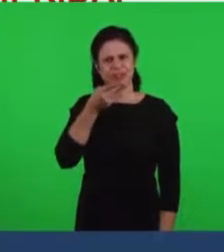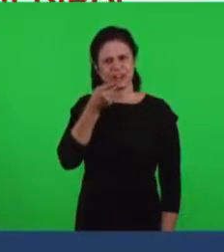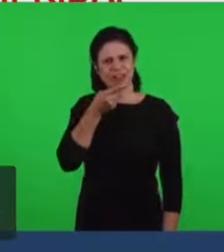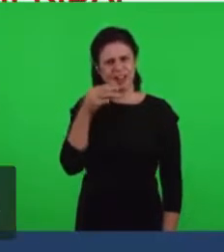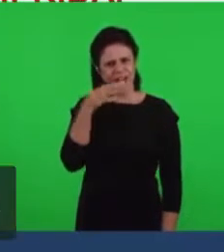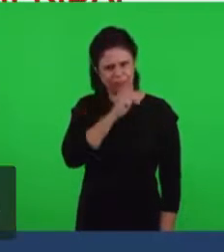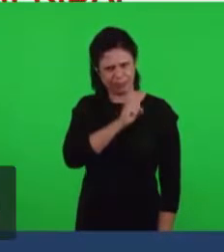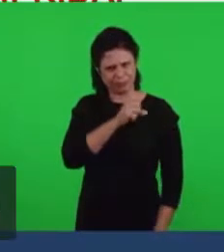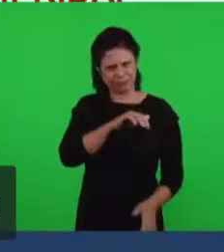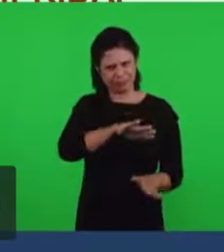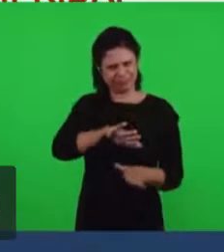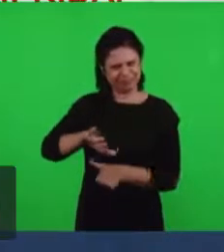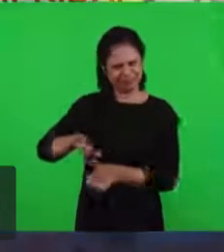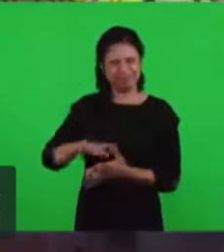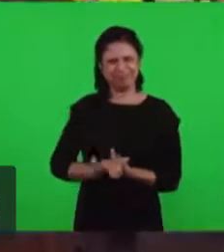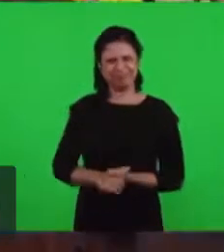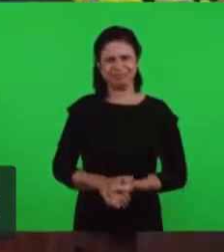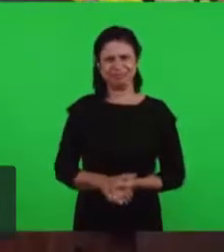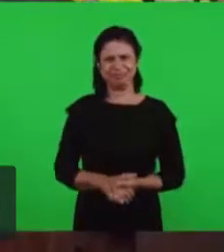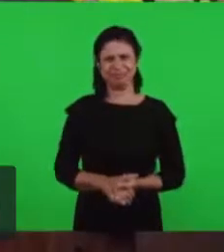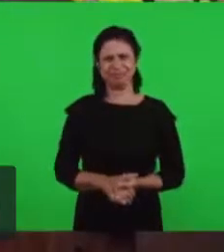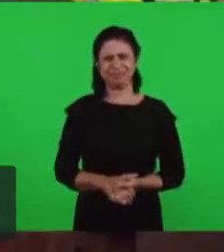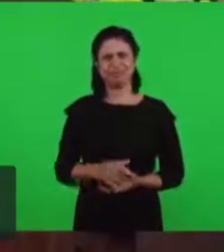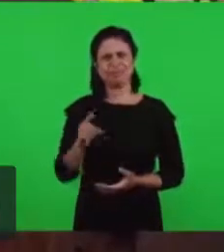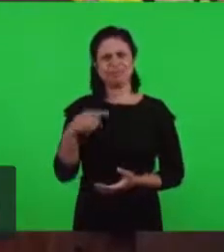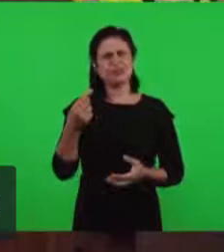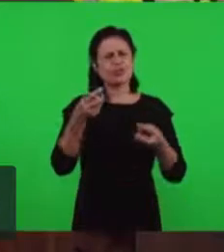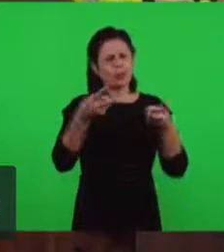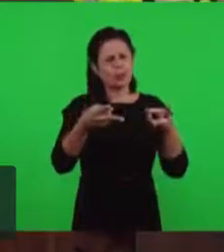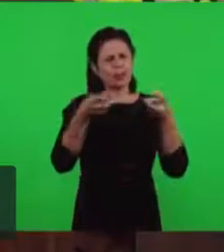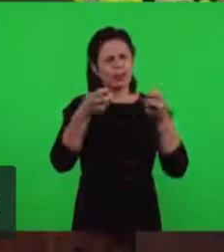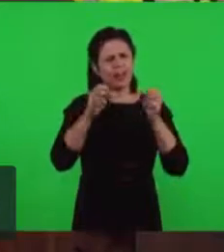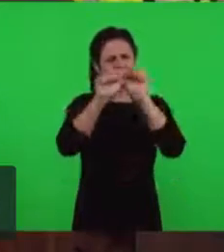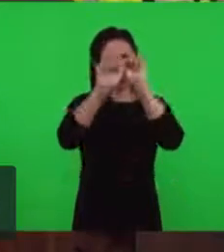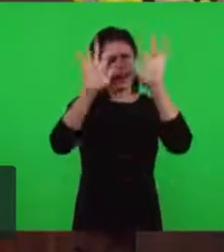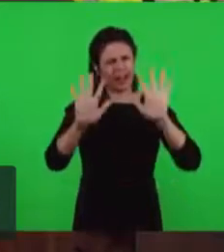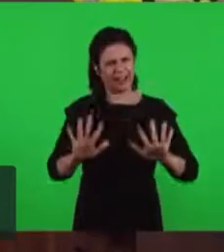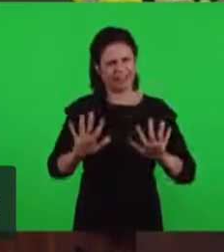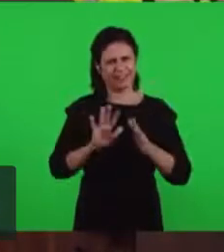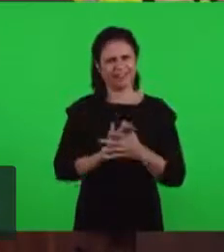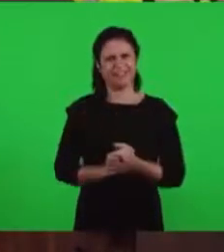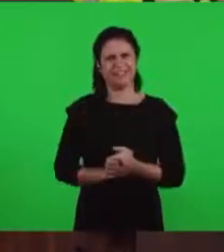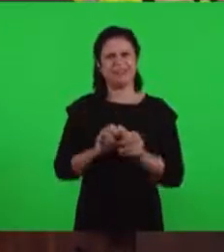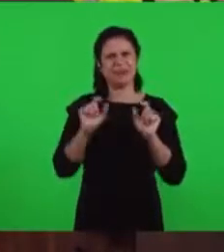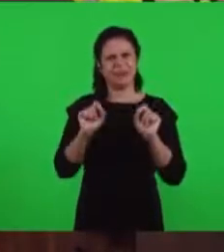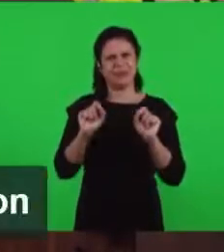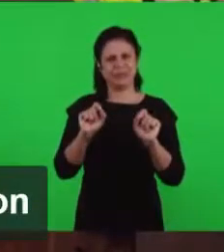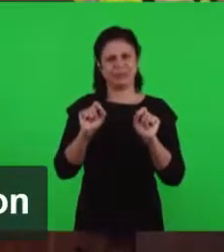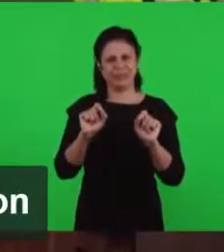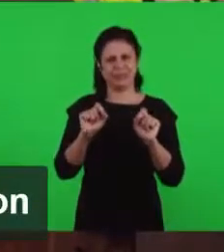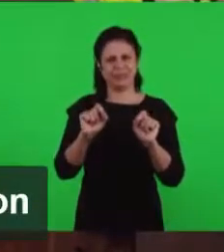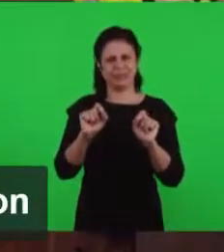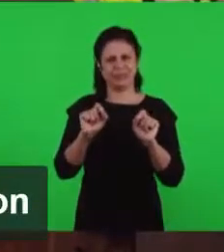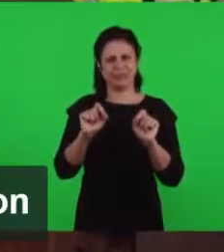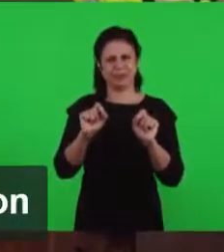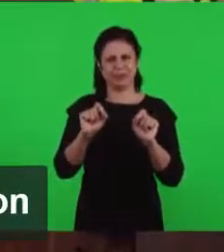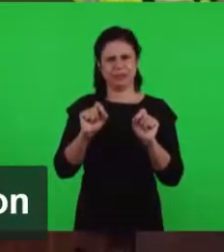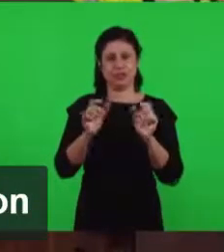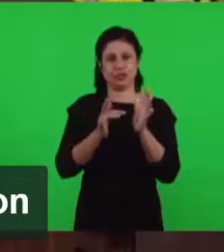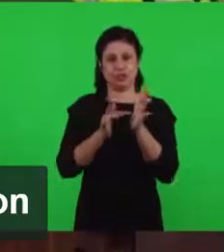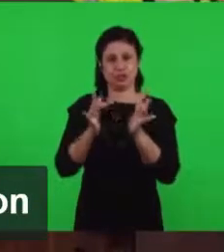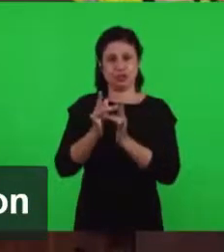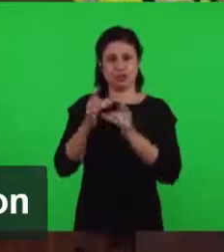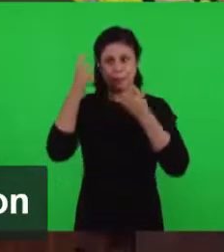irmãos nós vemos claramente a preocupação da revelação